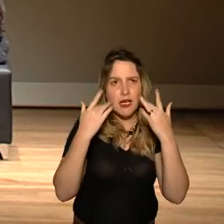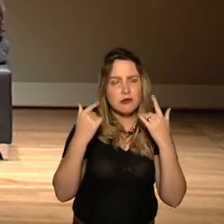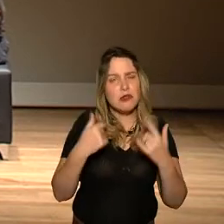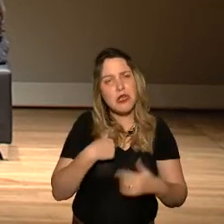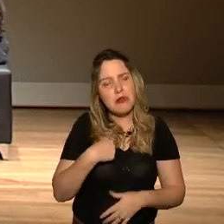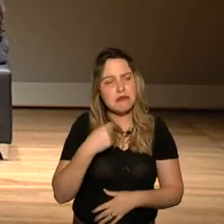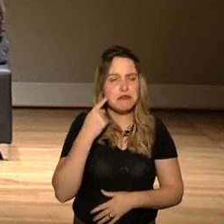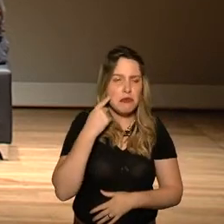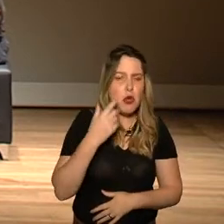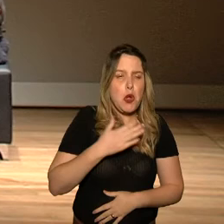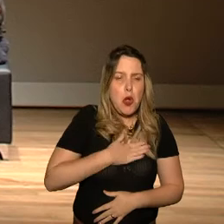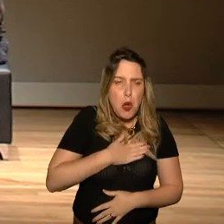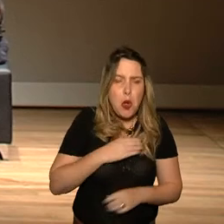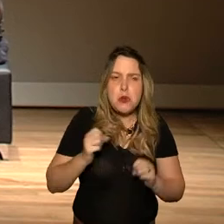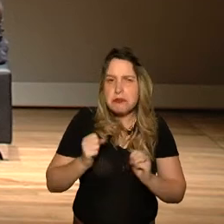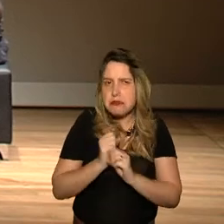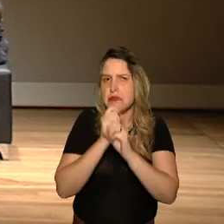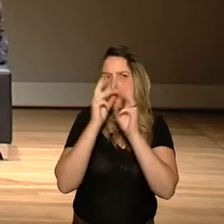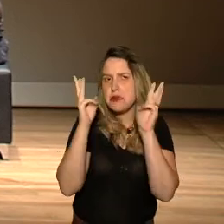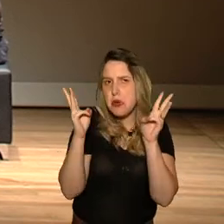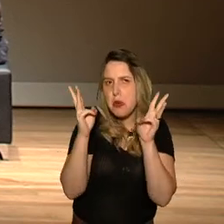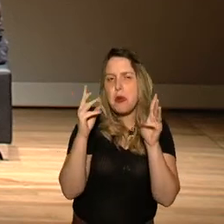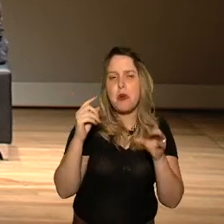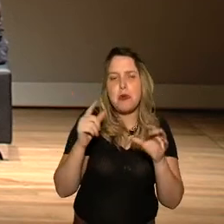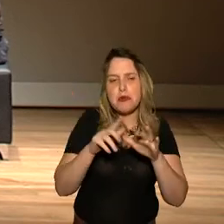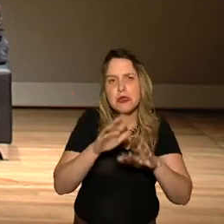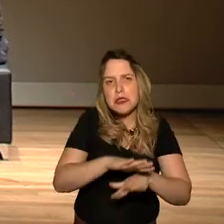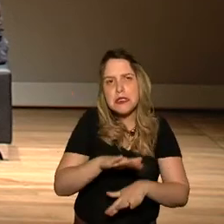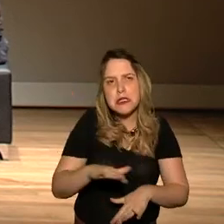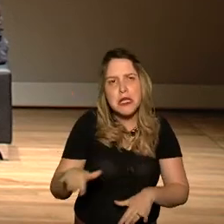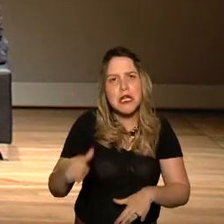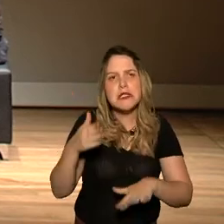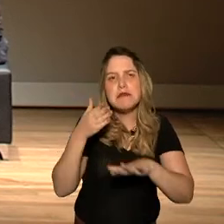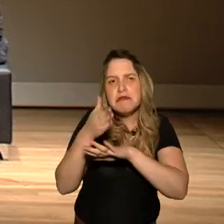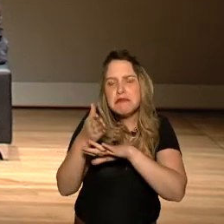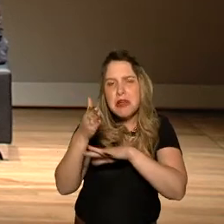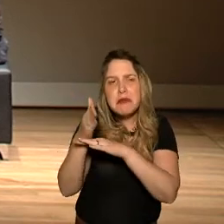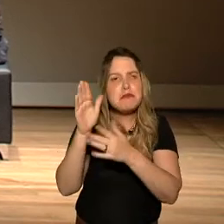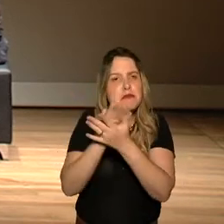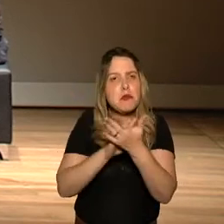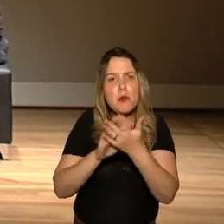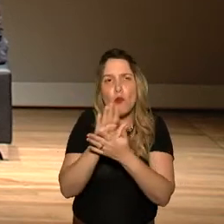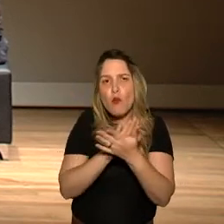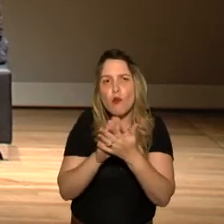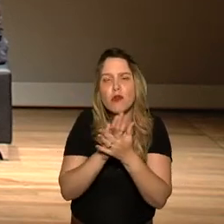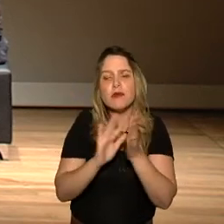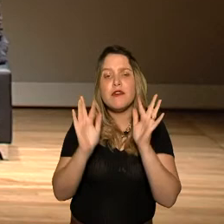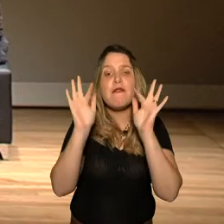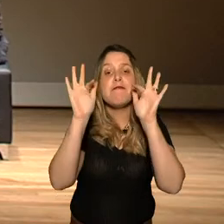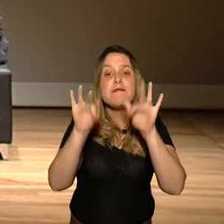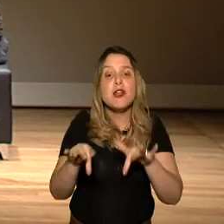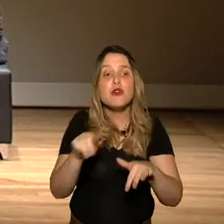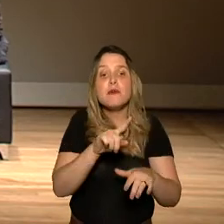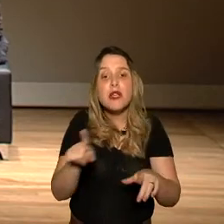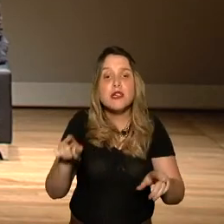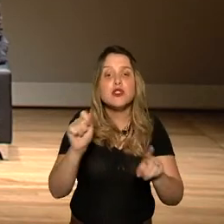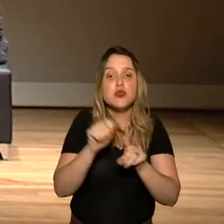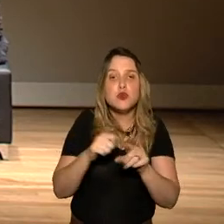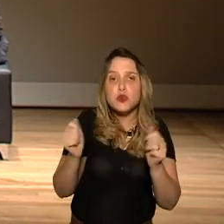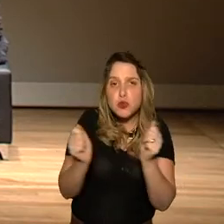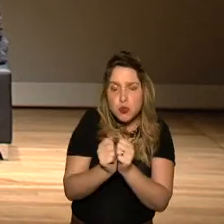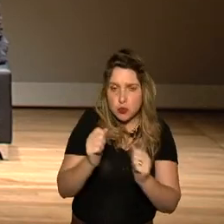Show com elas porque as crianças não frequentam e quando eu saio no final de semana com as minhas filhas